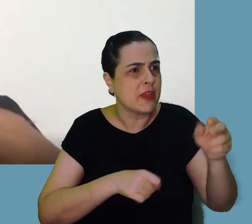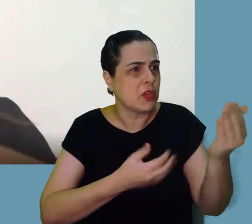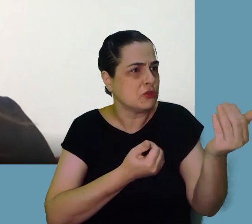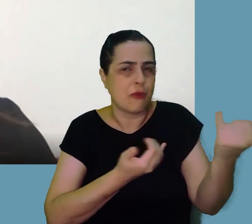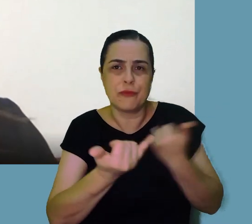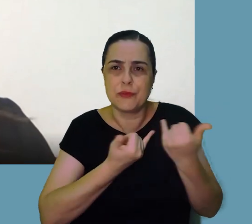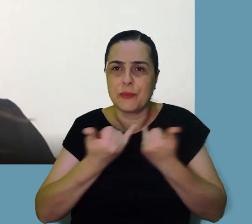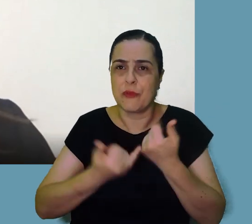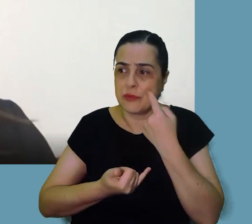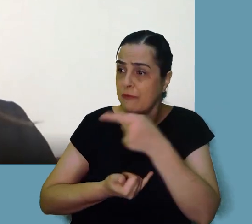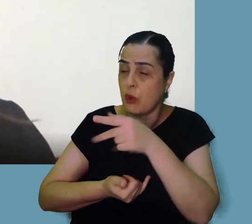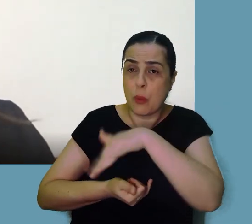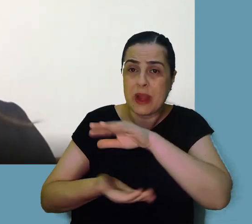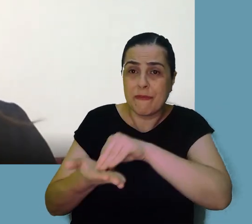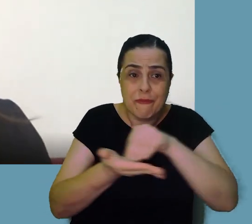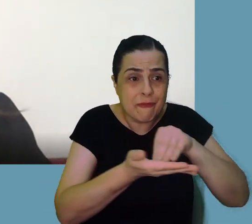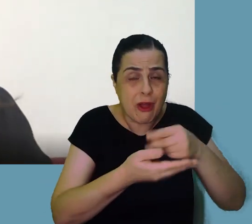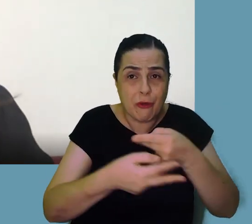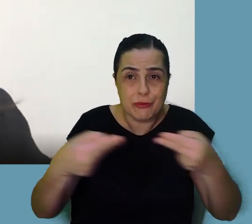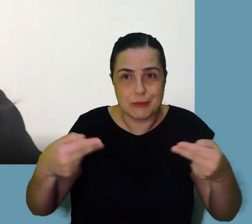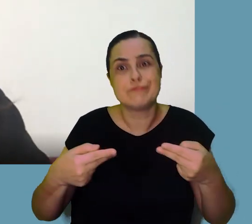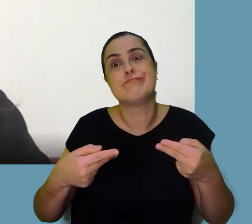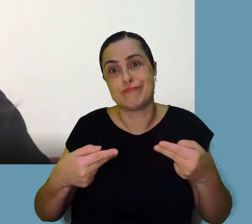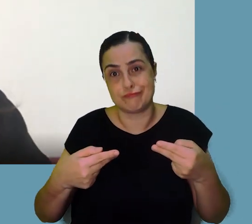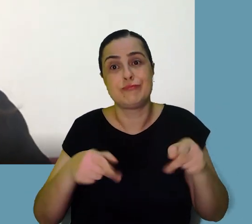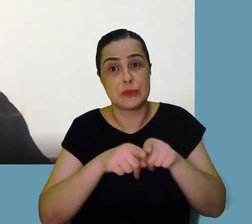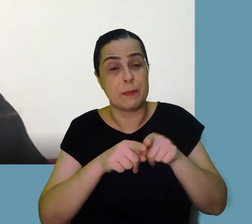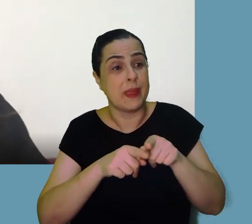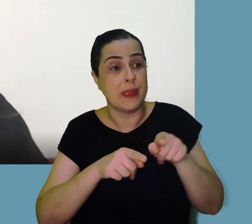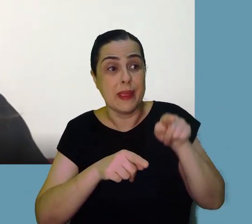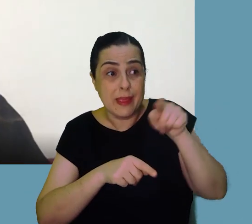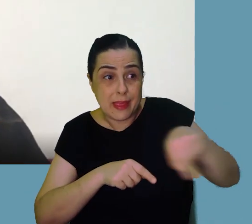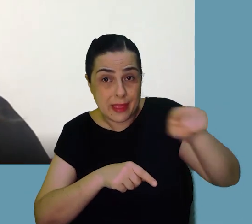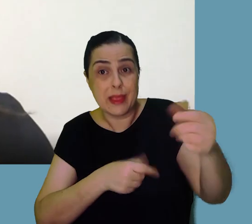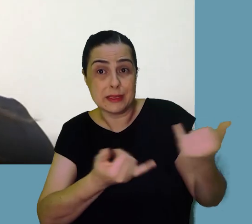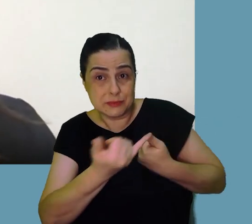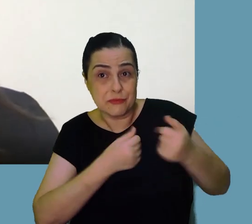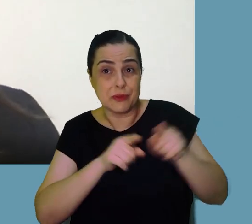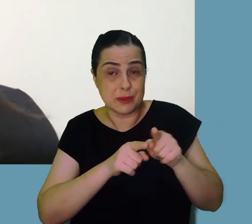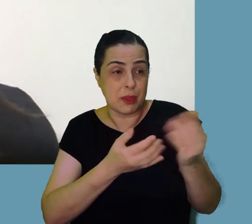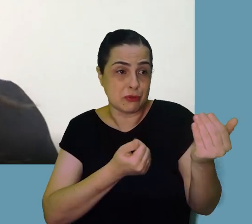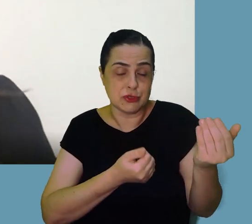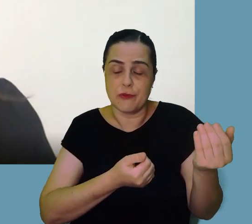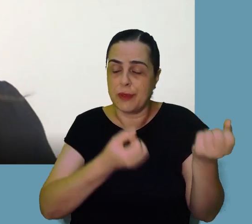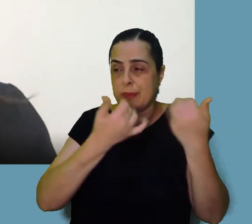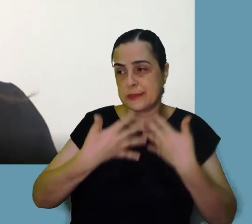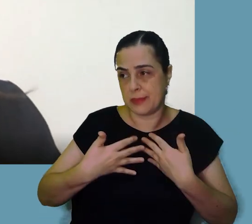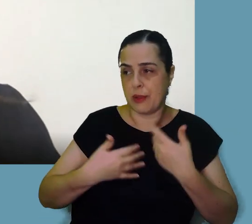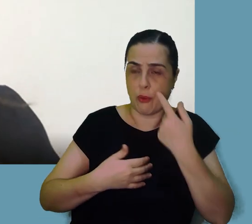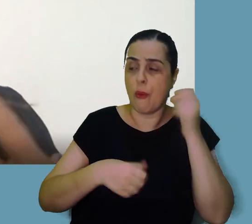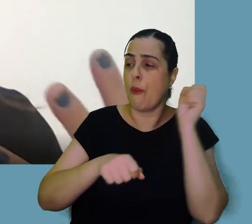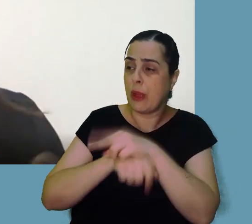você trouxe do gap de mercado vai de encontro com o que a gente escuta do outro lado dos jovens de falar, olha, Déia, eu entro numa